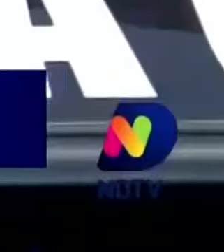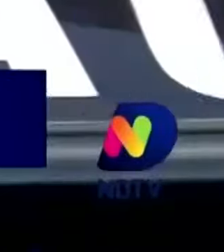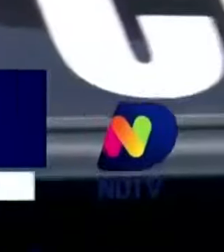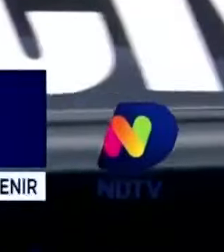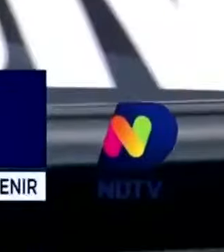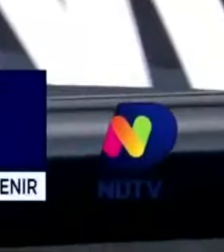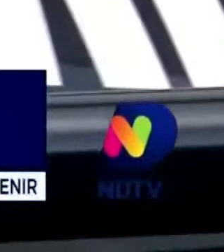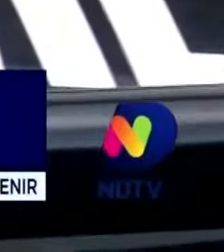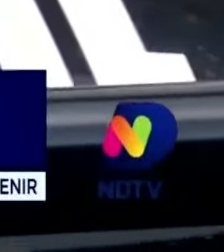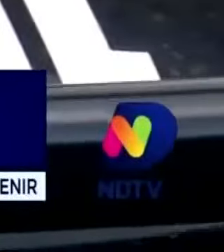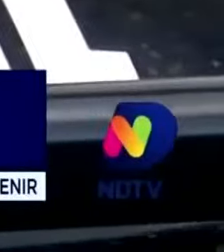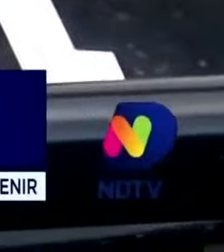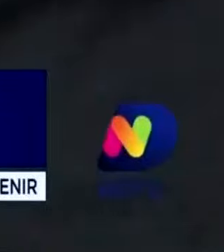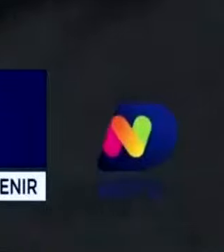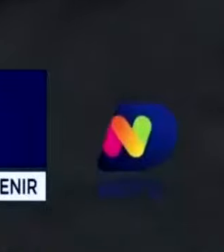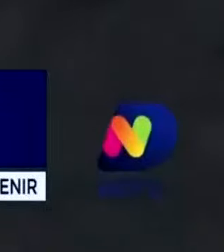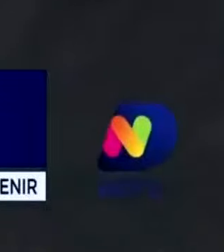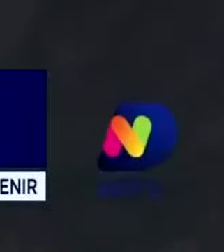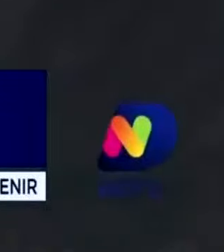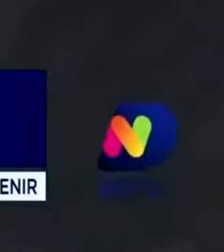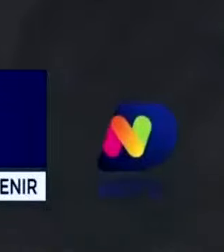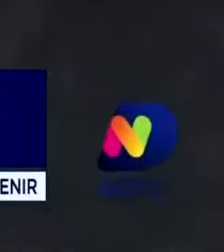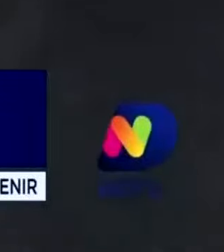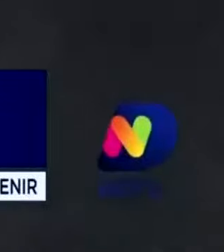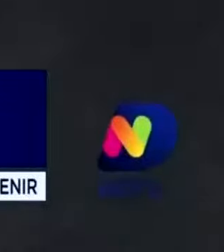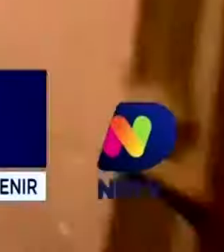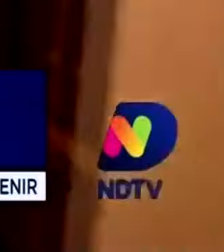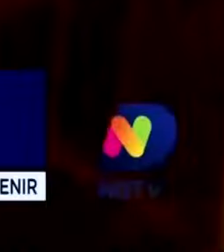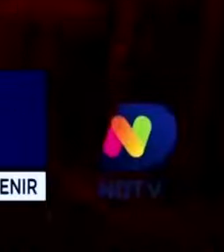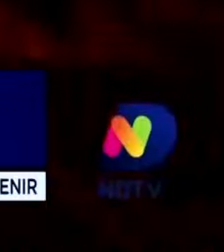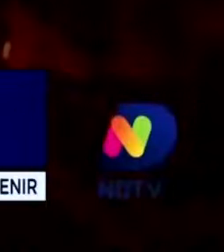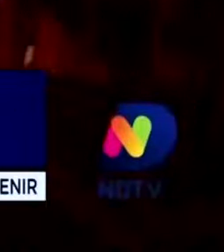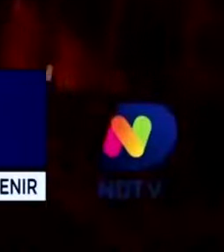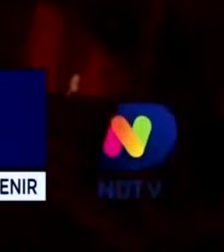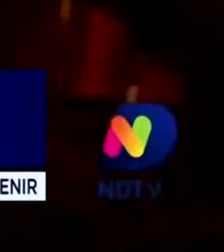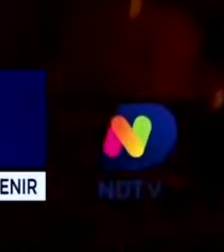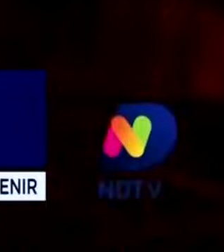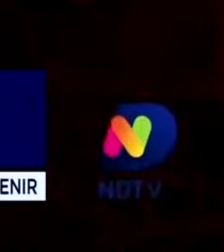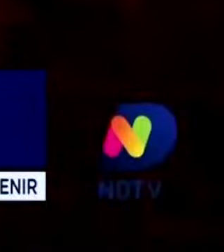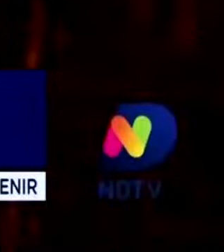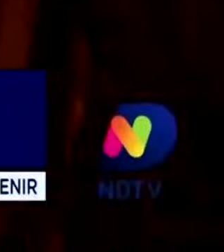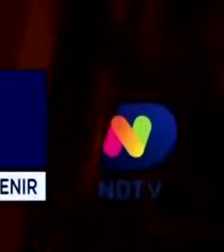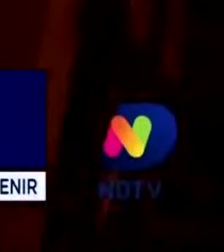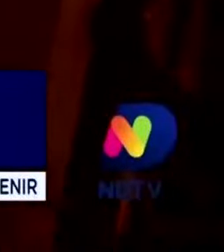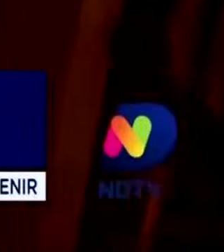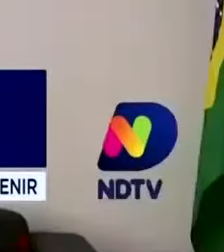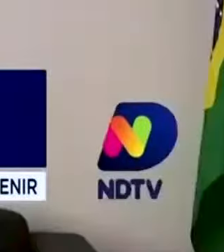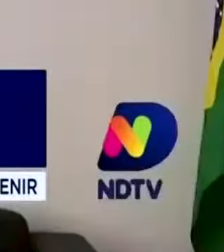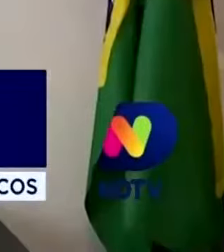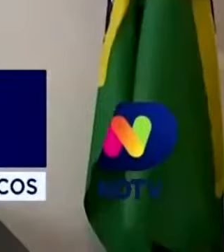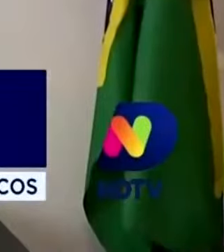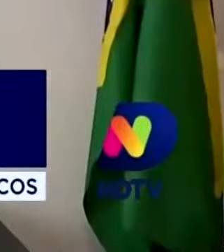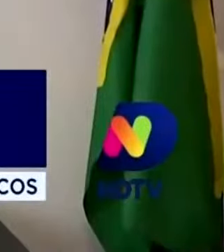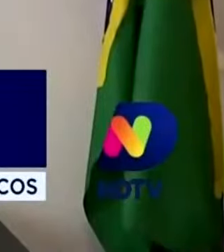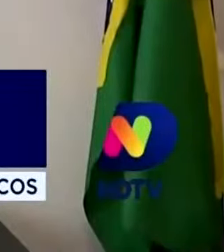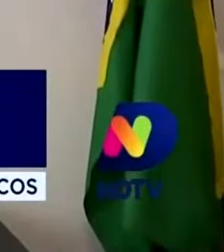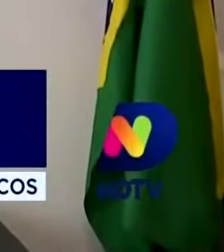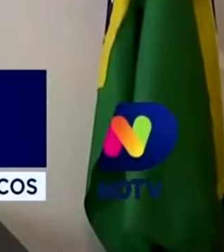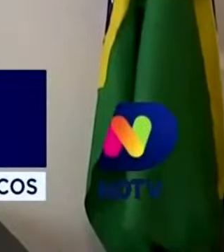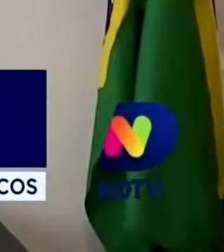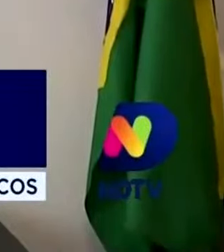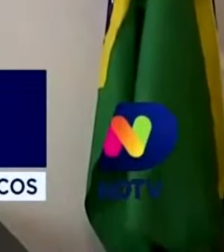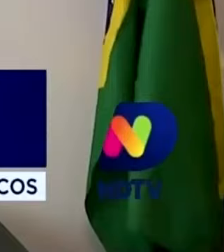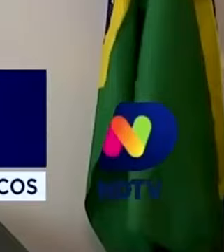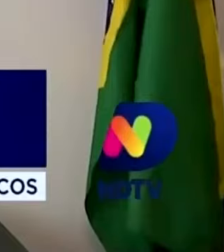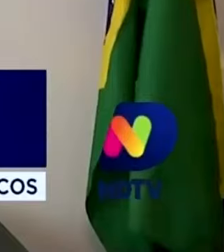40 psicólogos. Mas, para o secretário de Segurança Pública do Estado, não existe sobrecarga nem na PM, nem na Civil. Se nossa intenção